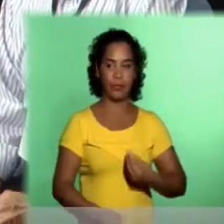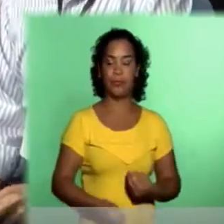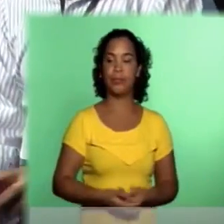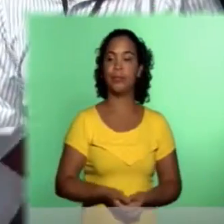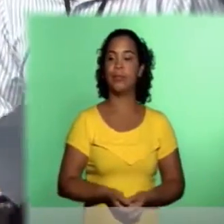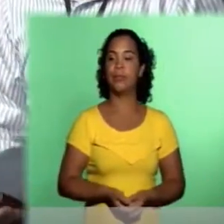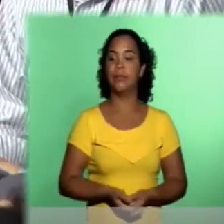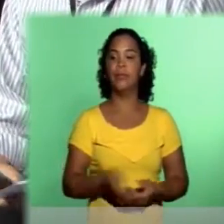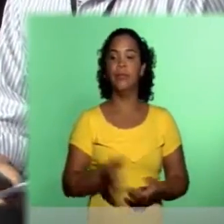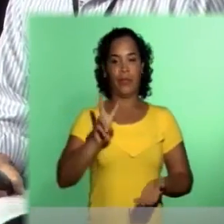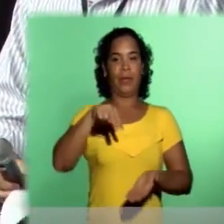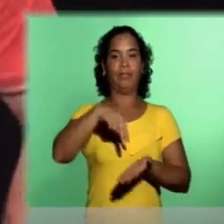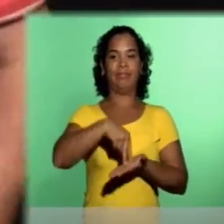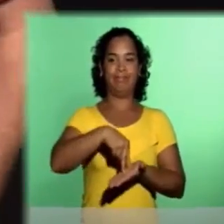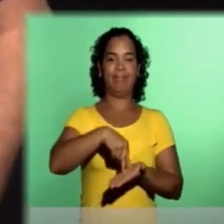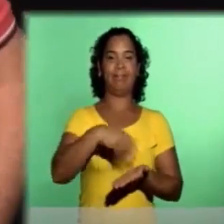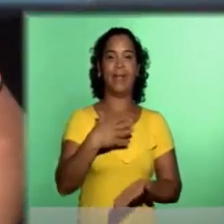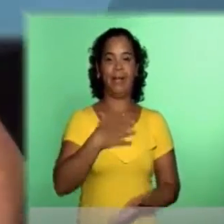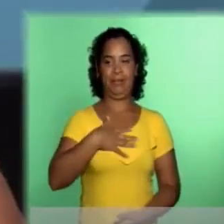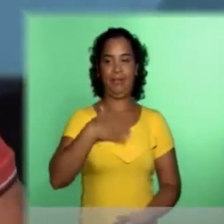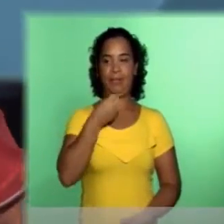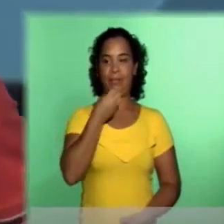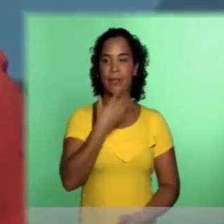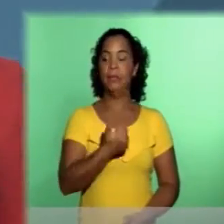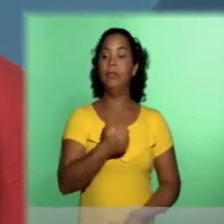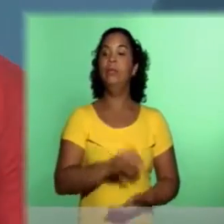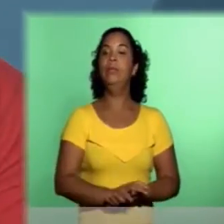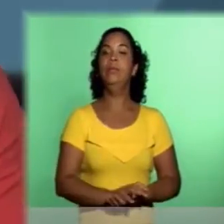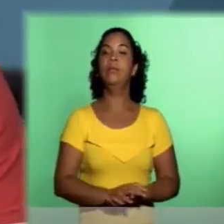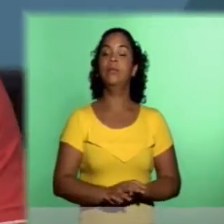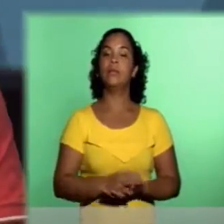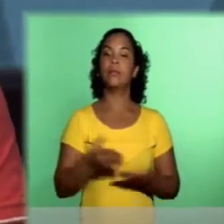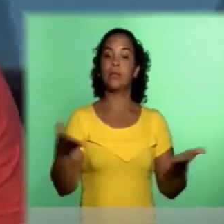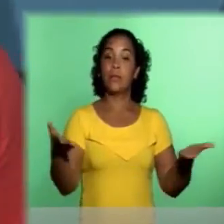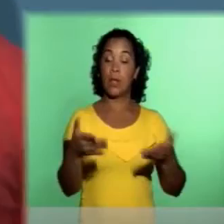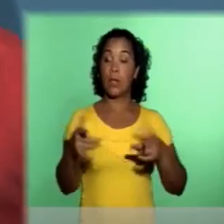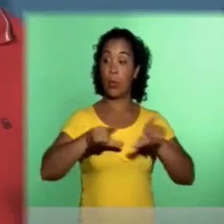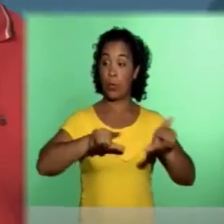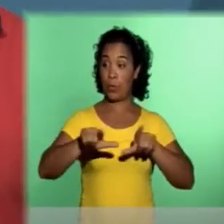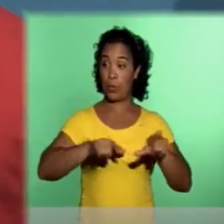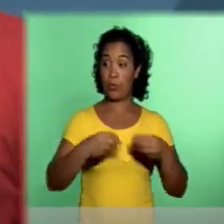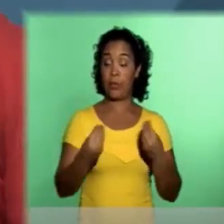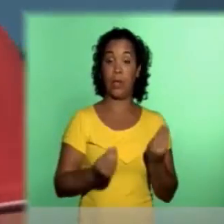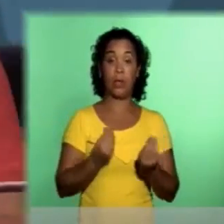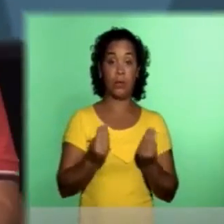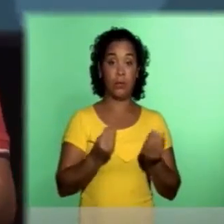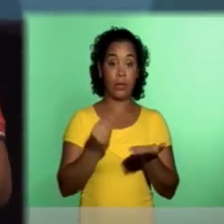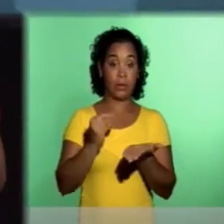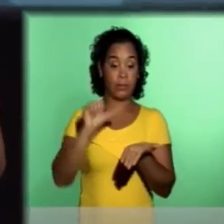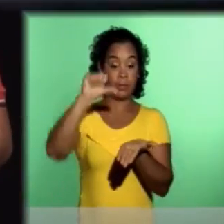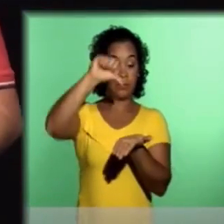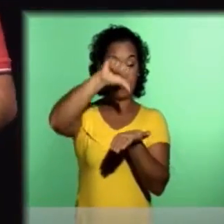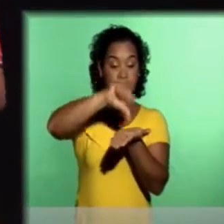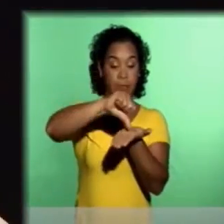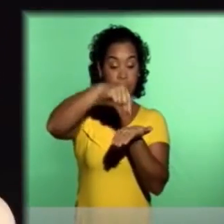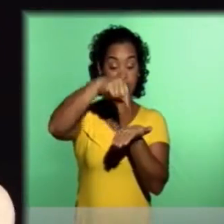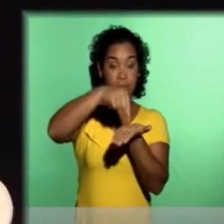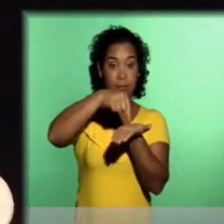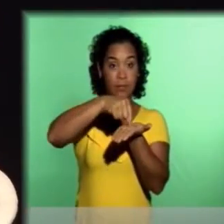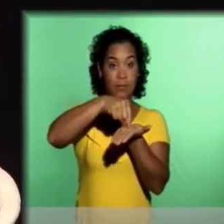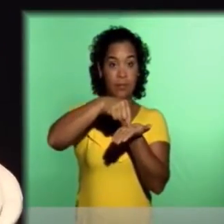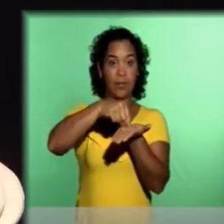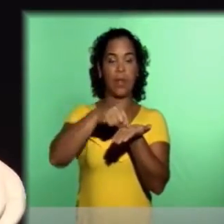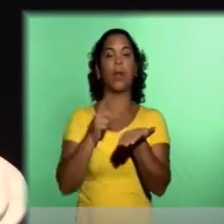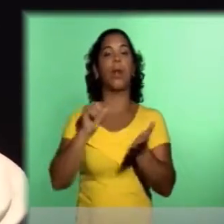de pé, que eu acho que fica mais fácil. Essa atividade, ela é uma atividade central para o processo de luta pelo